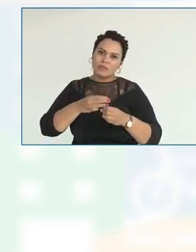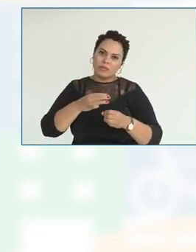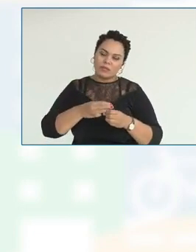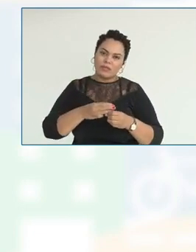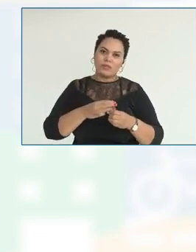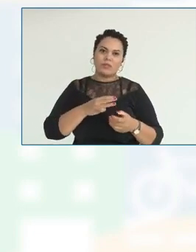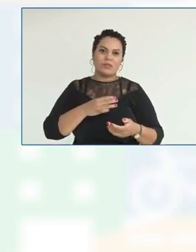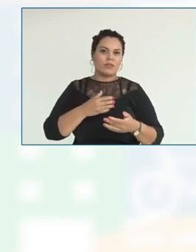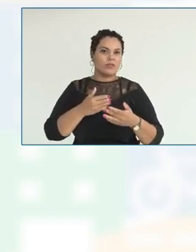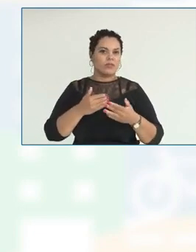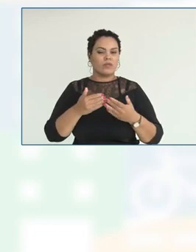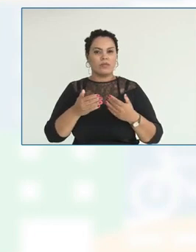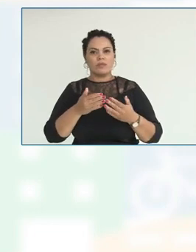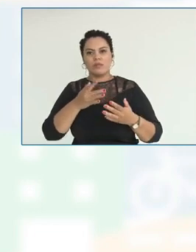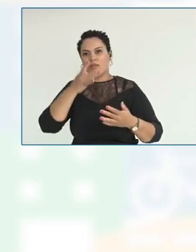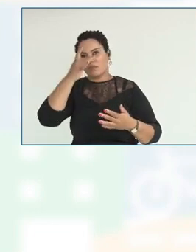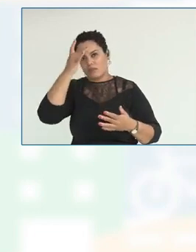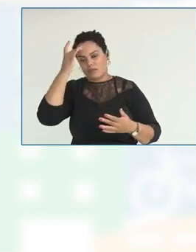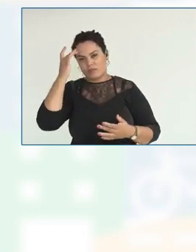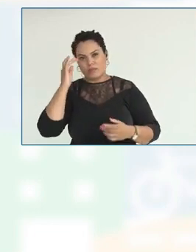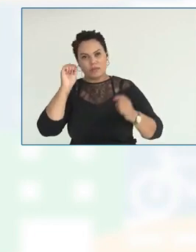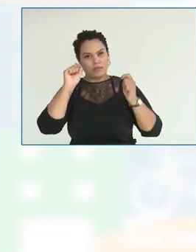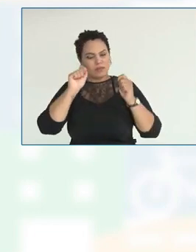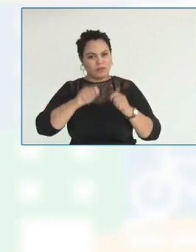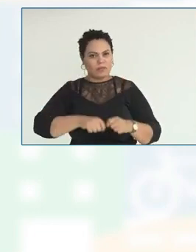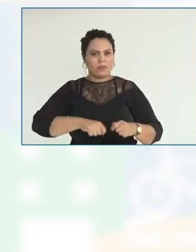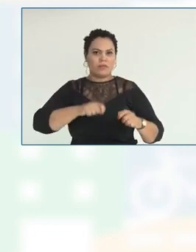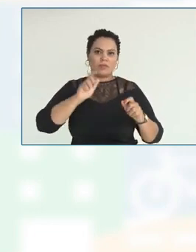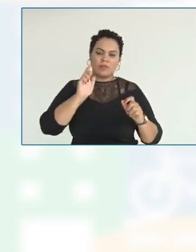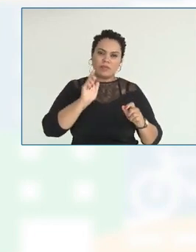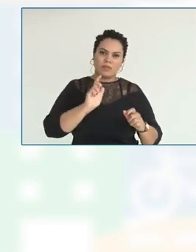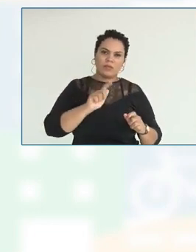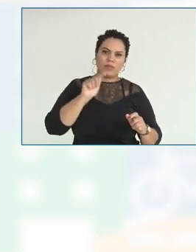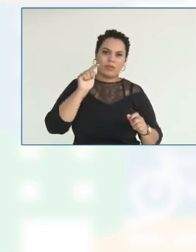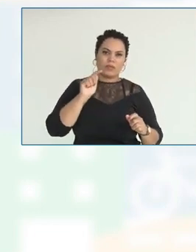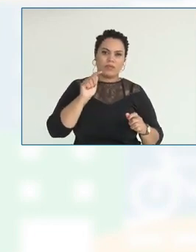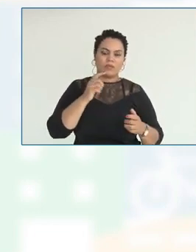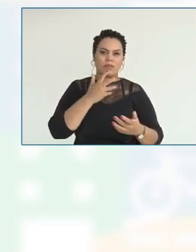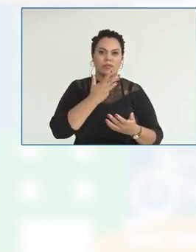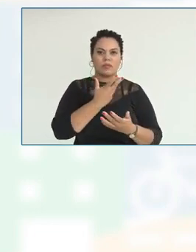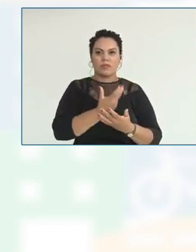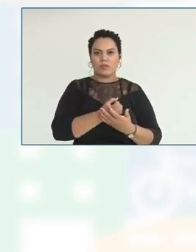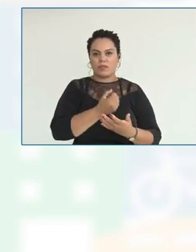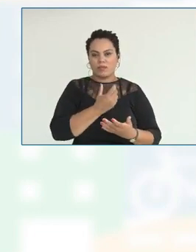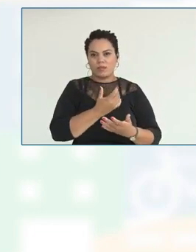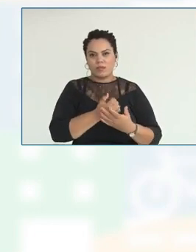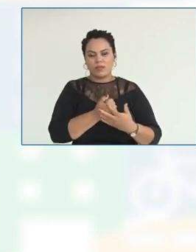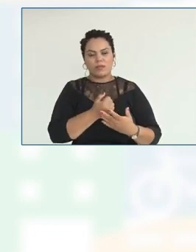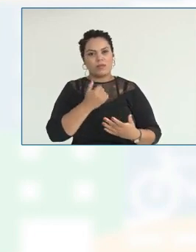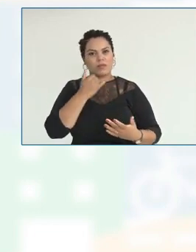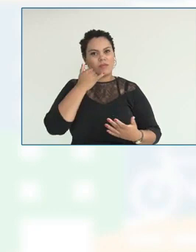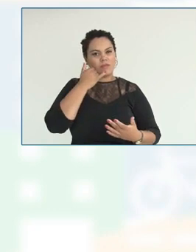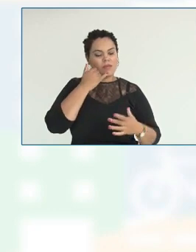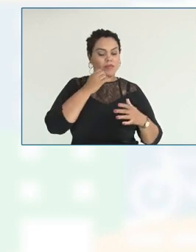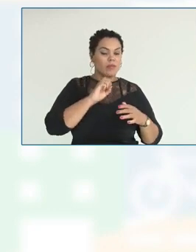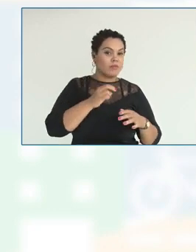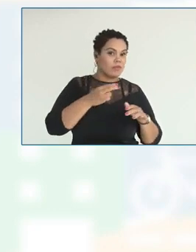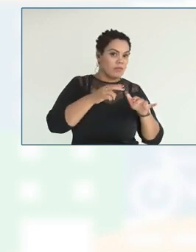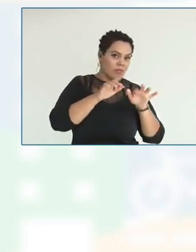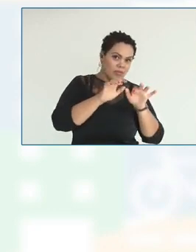aí pode fazer uso desse, baixar no seu celular, no seu computador e fazer uso desse conteúdo.